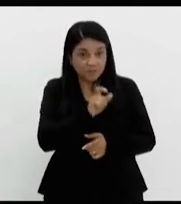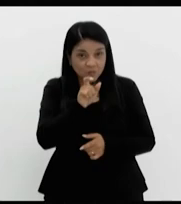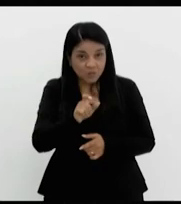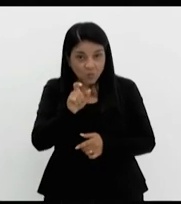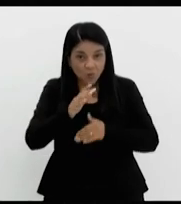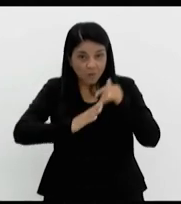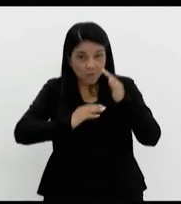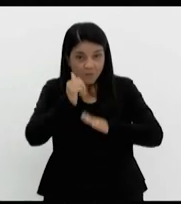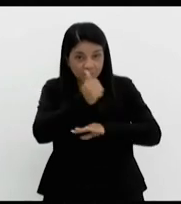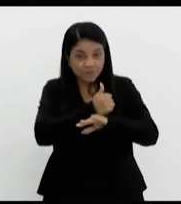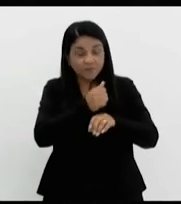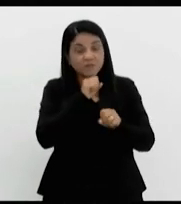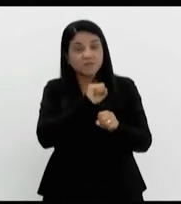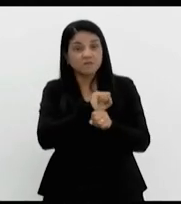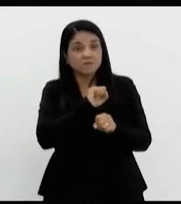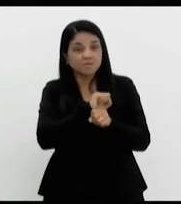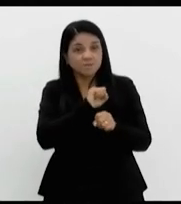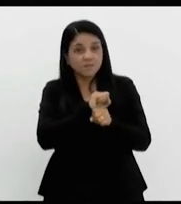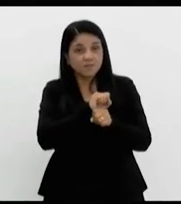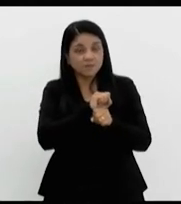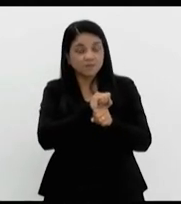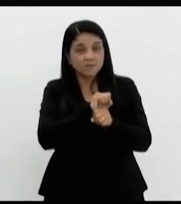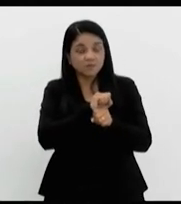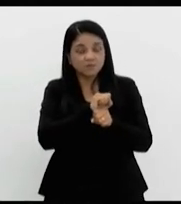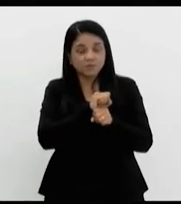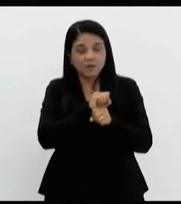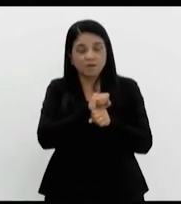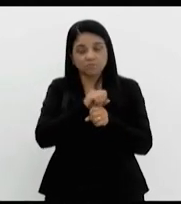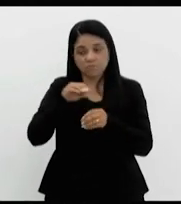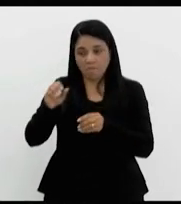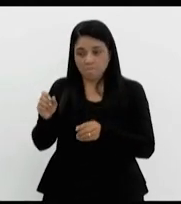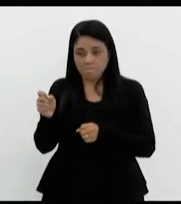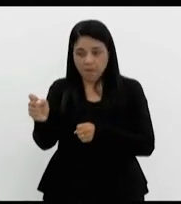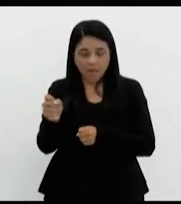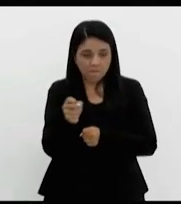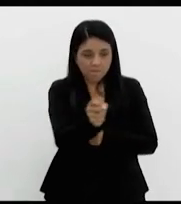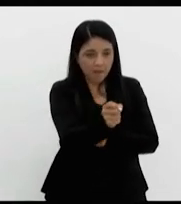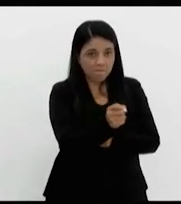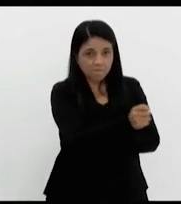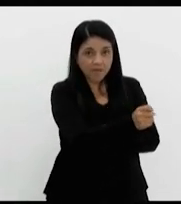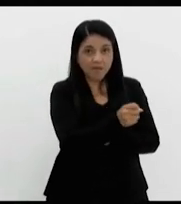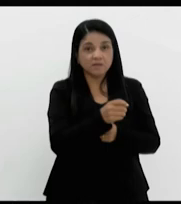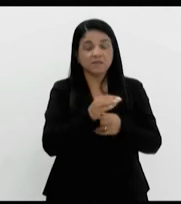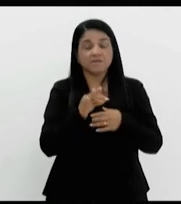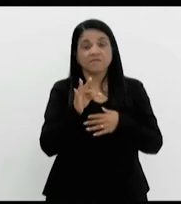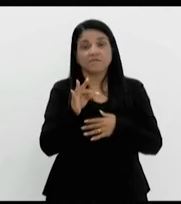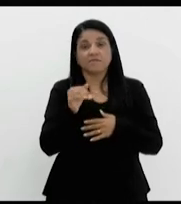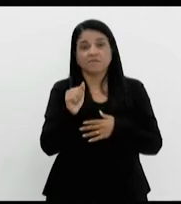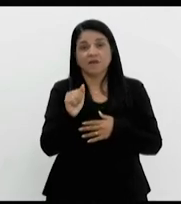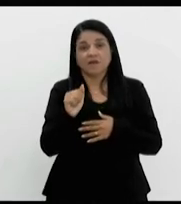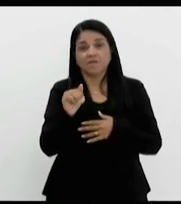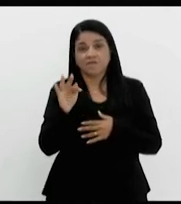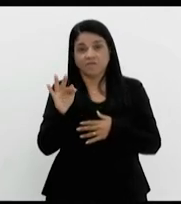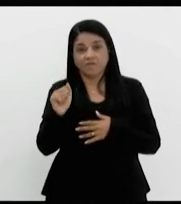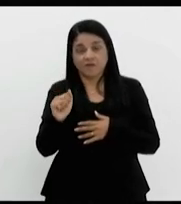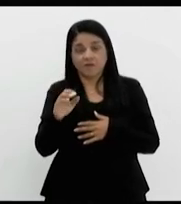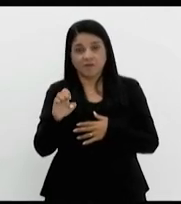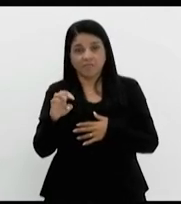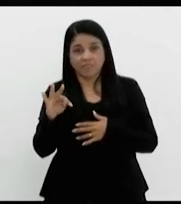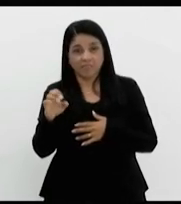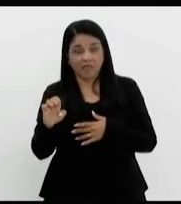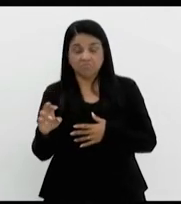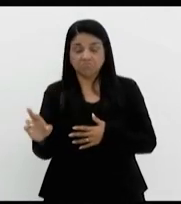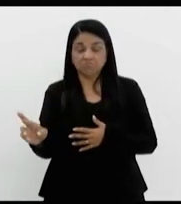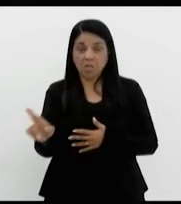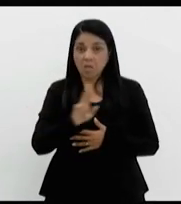estão aguardando para serem alocadas na FAETEC, sem nenhuma ainda resposta